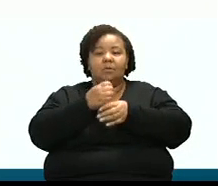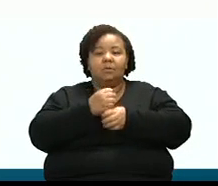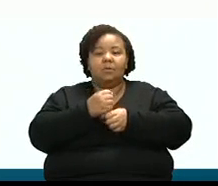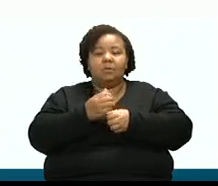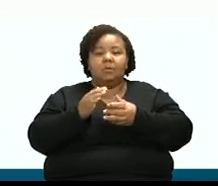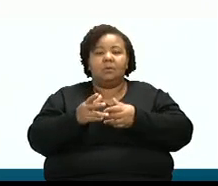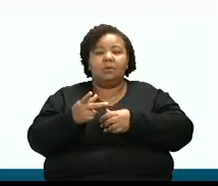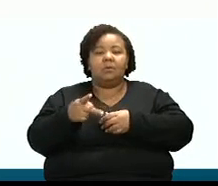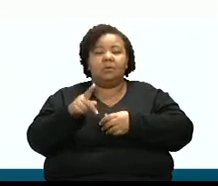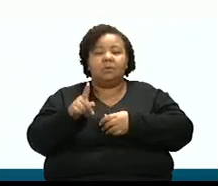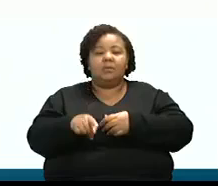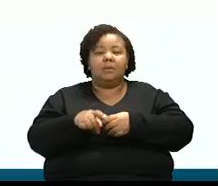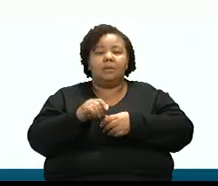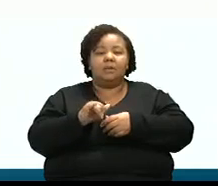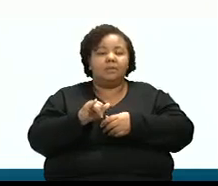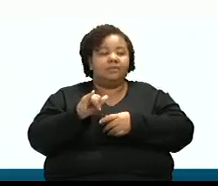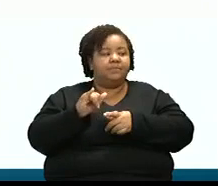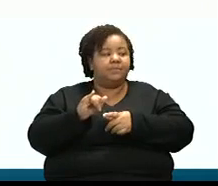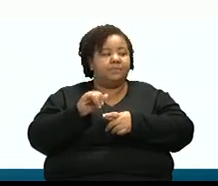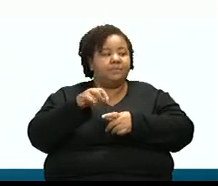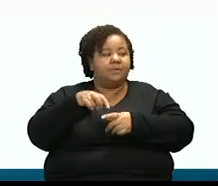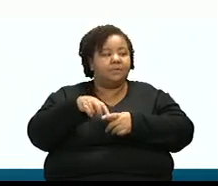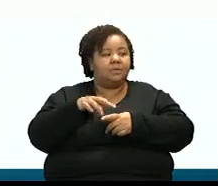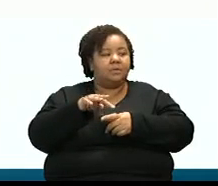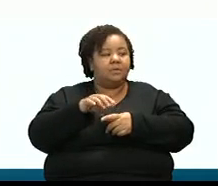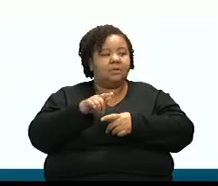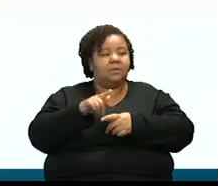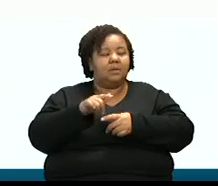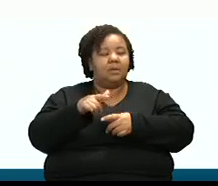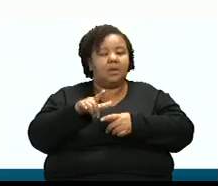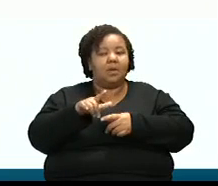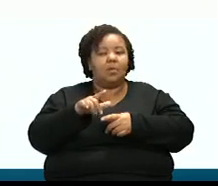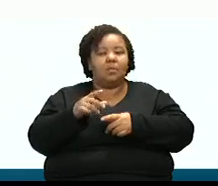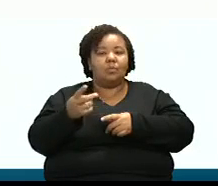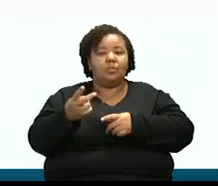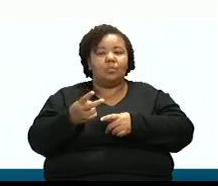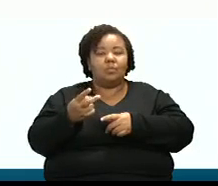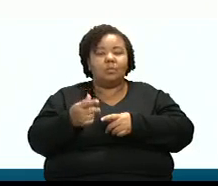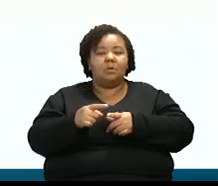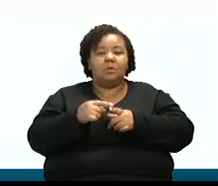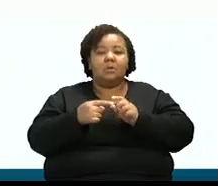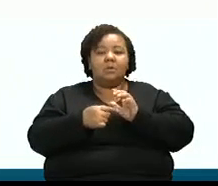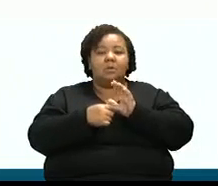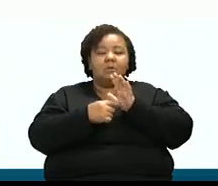para as integrais duplas. Então, eu expresso uma integral